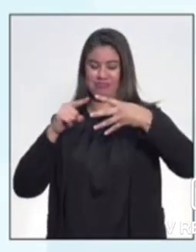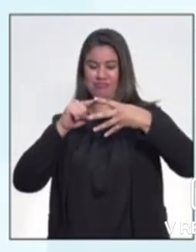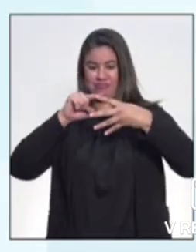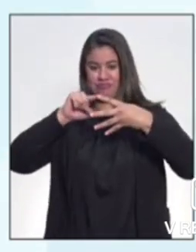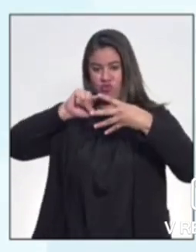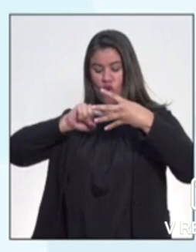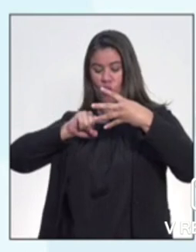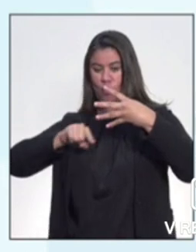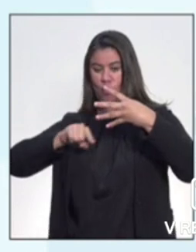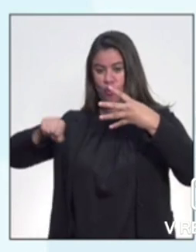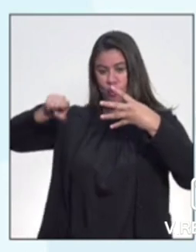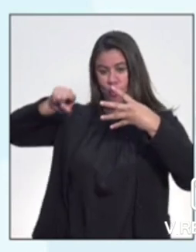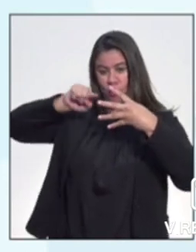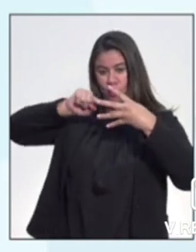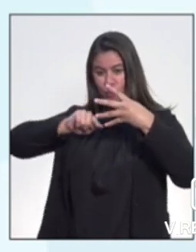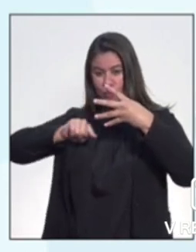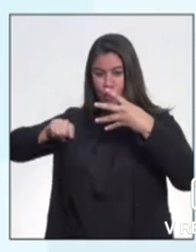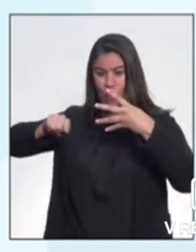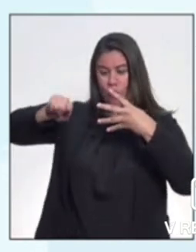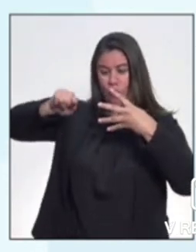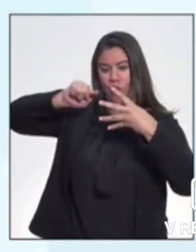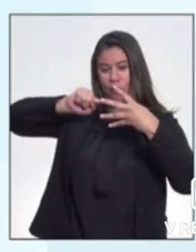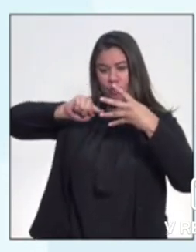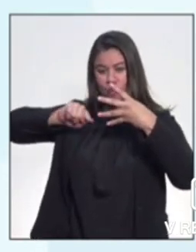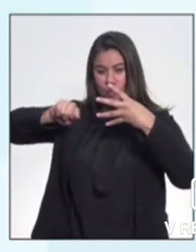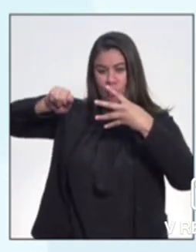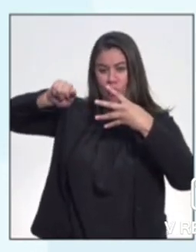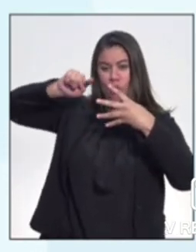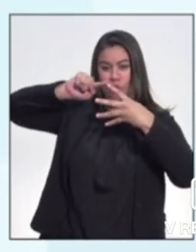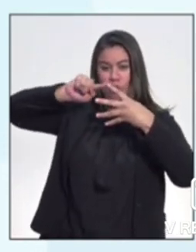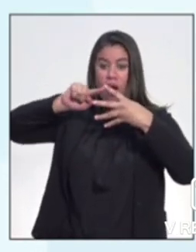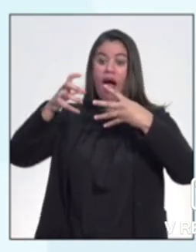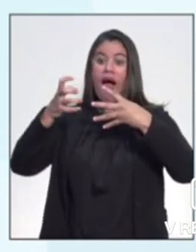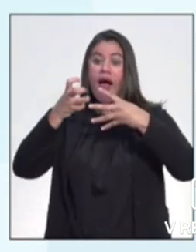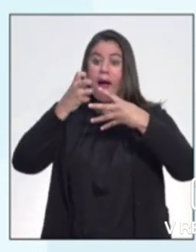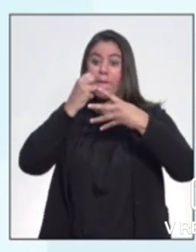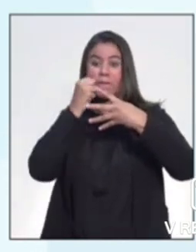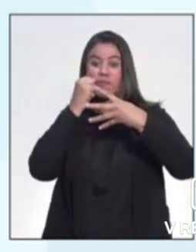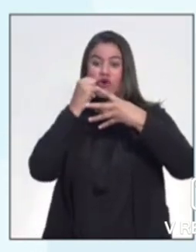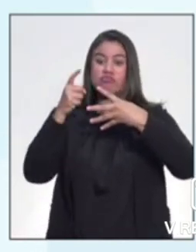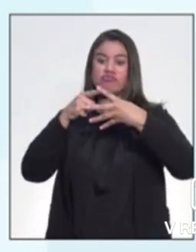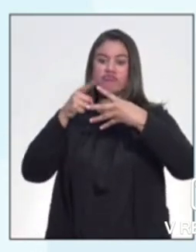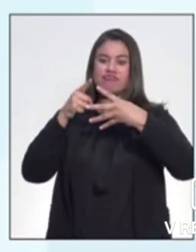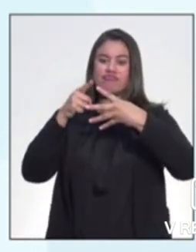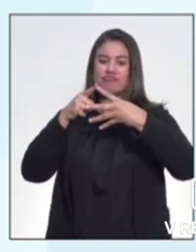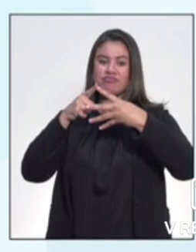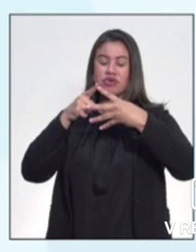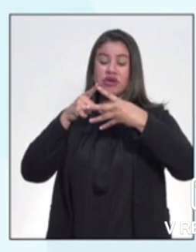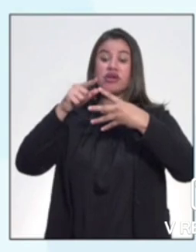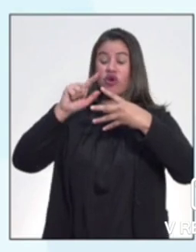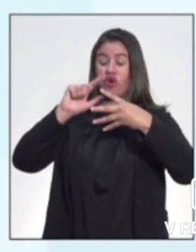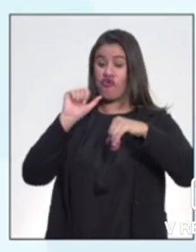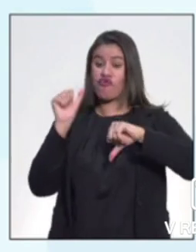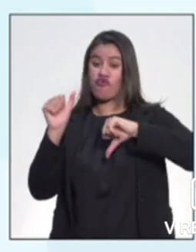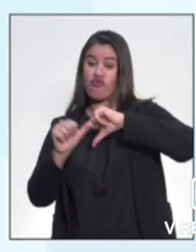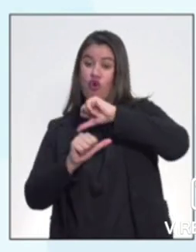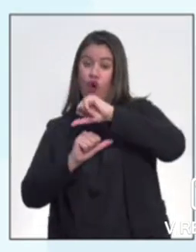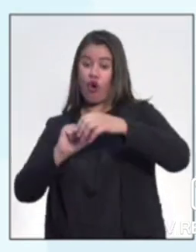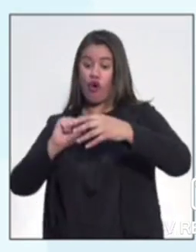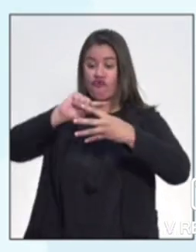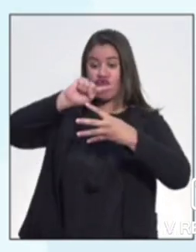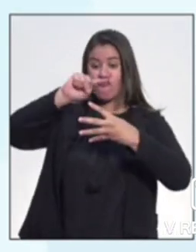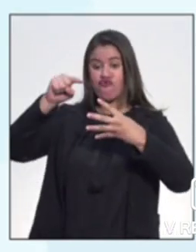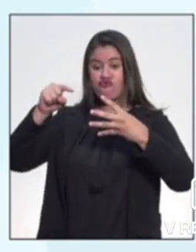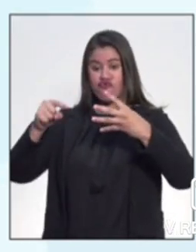da camada interna para a camada externa. E quando ele retorna para a camada de origem, o que acontece?